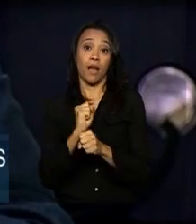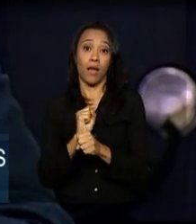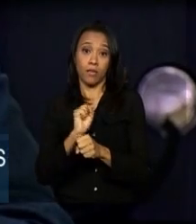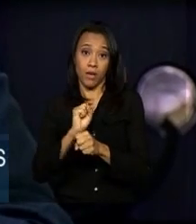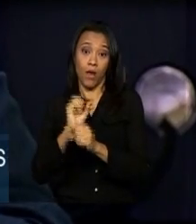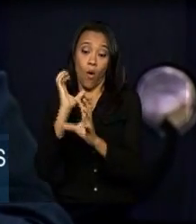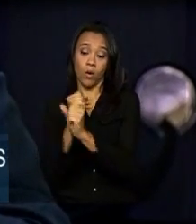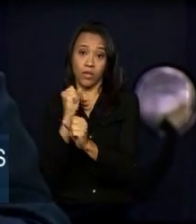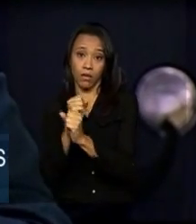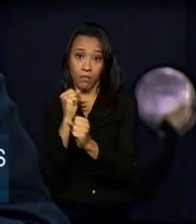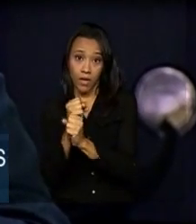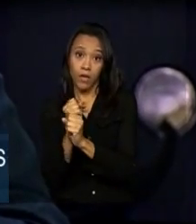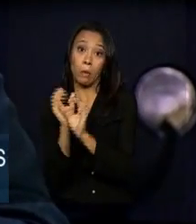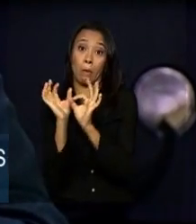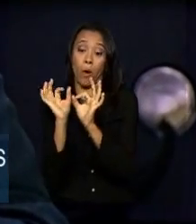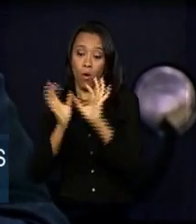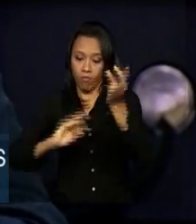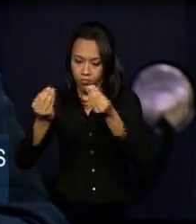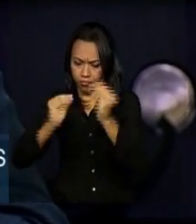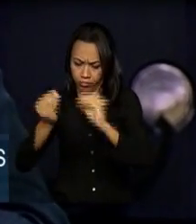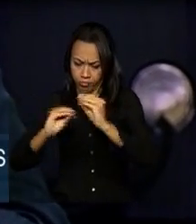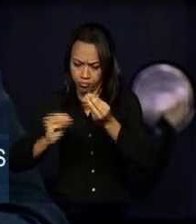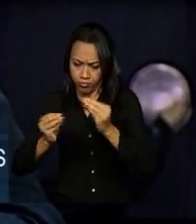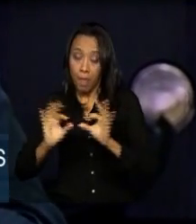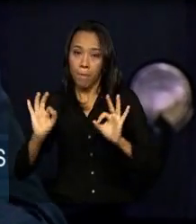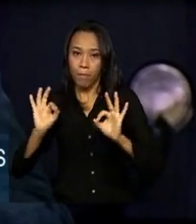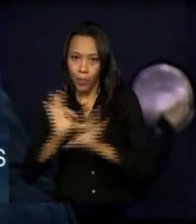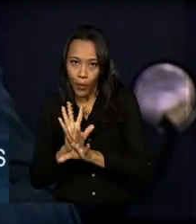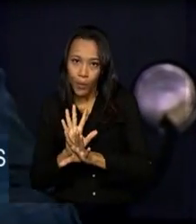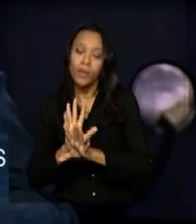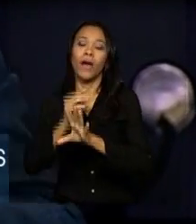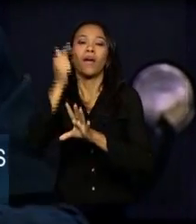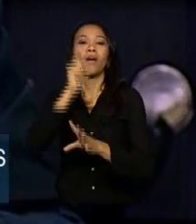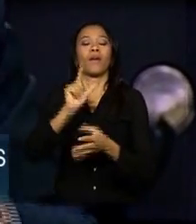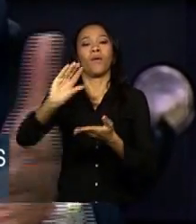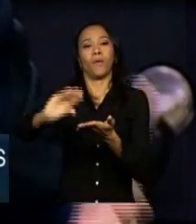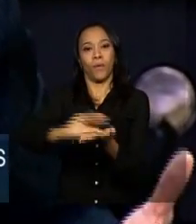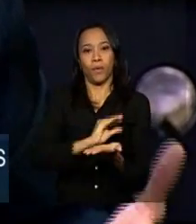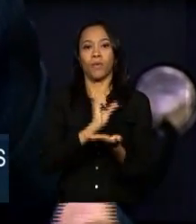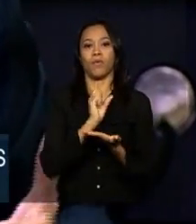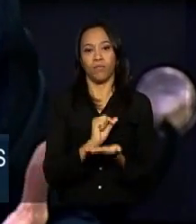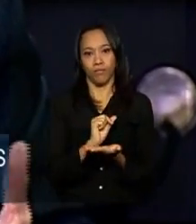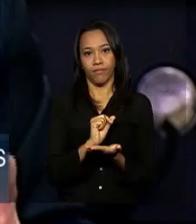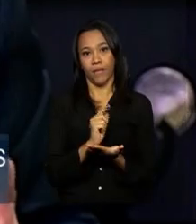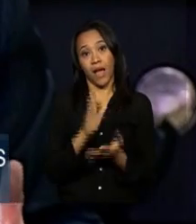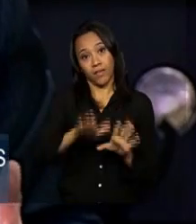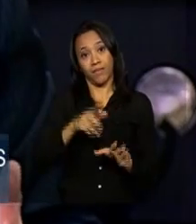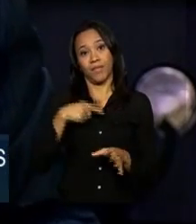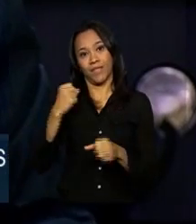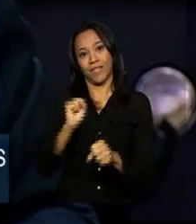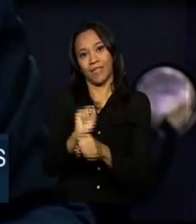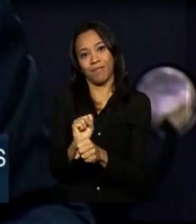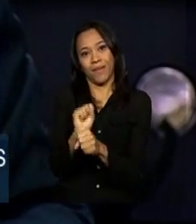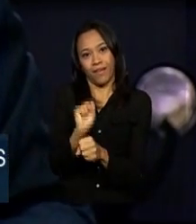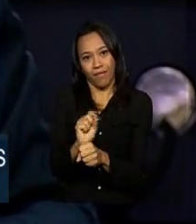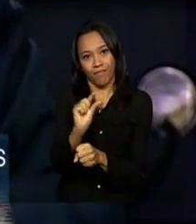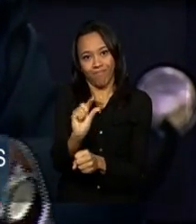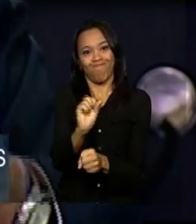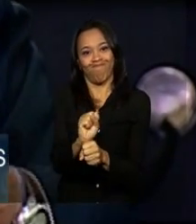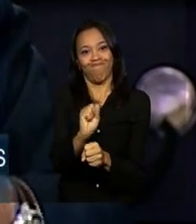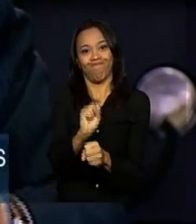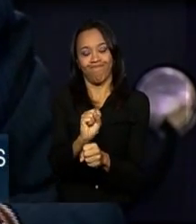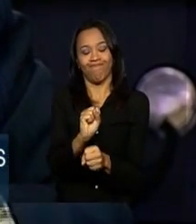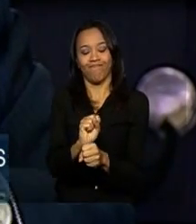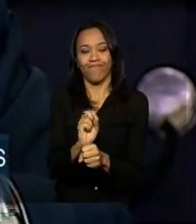isso é uma uma oportunidade grande também de geração de continuidade enquanto há uma uma um um